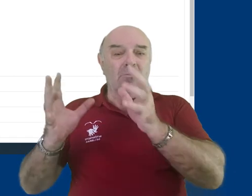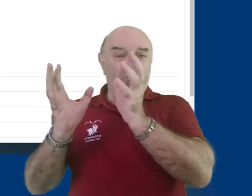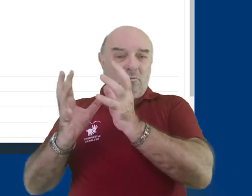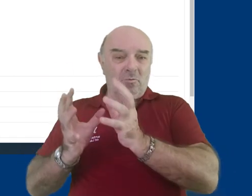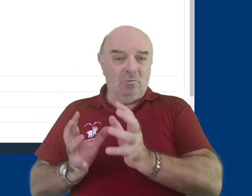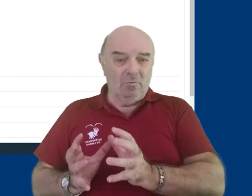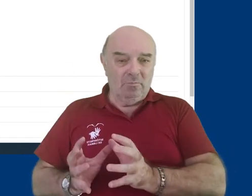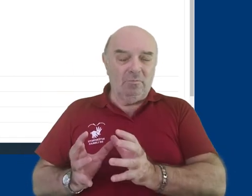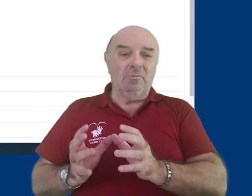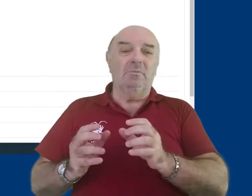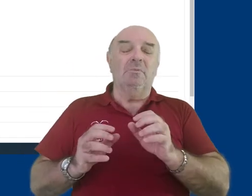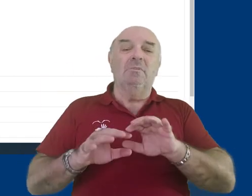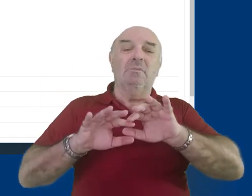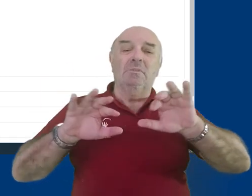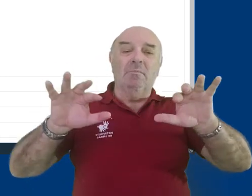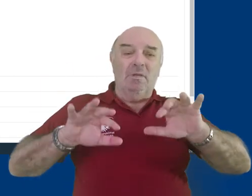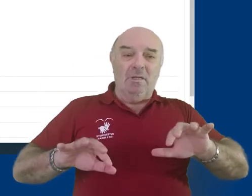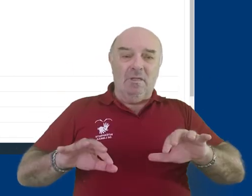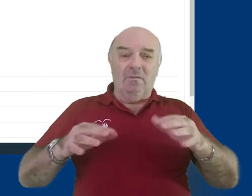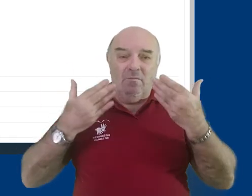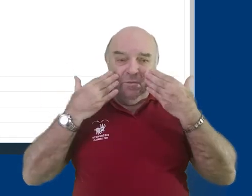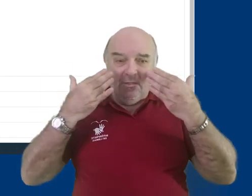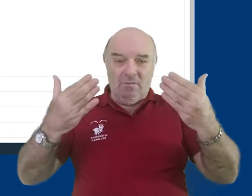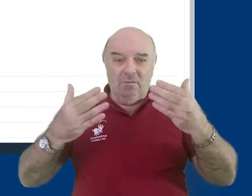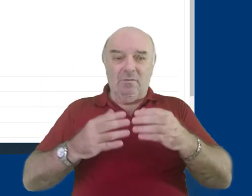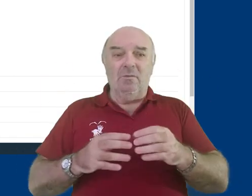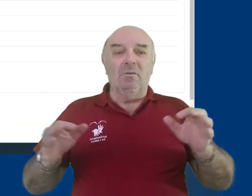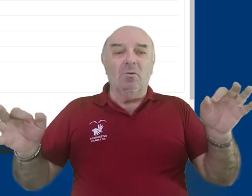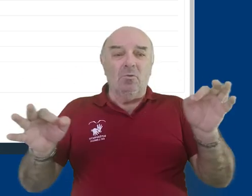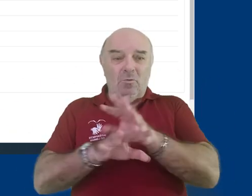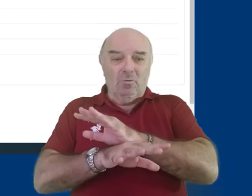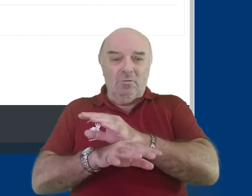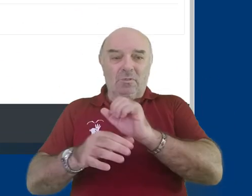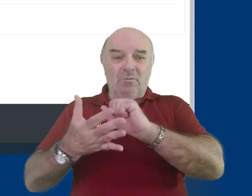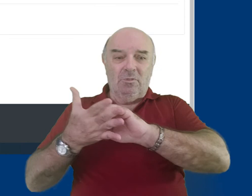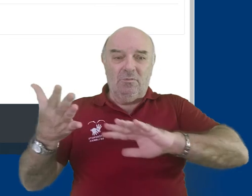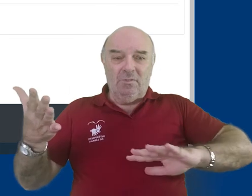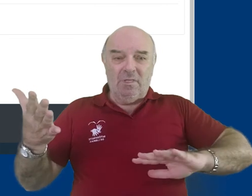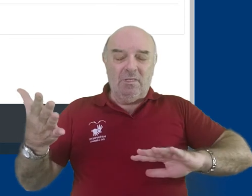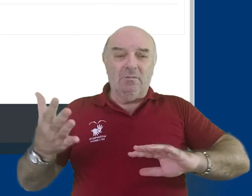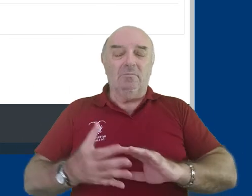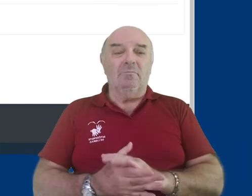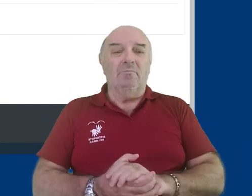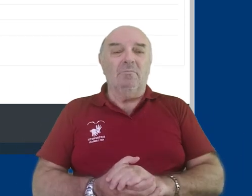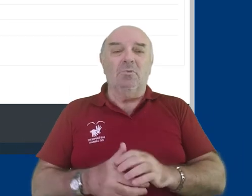Configurações comuns. Vai ser grupos separados. Vai estar visível.